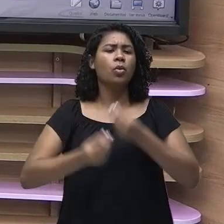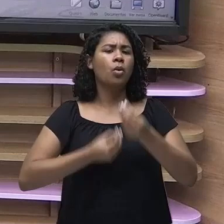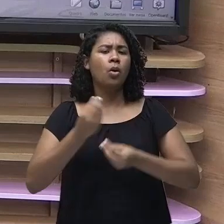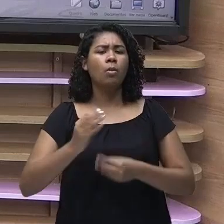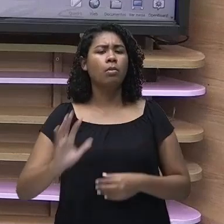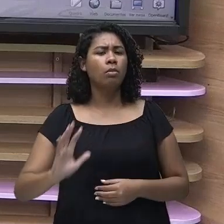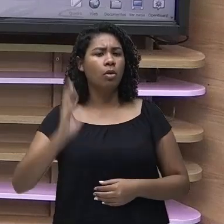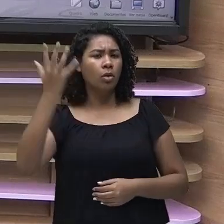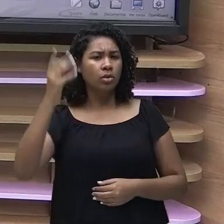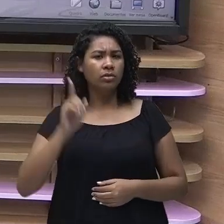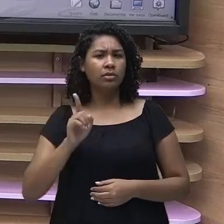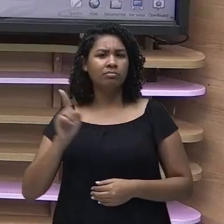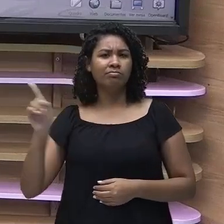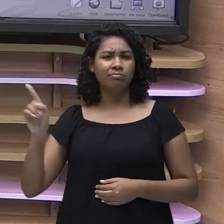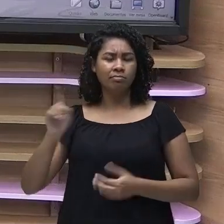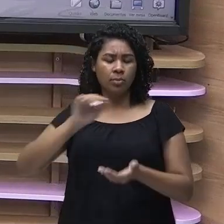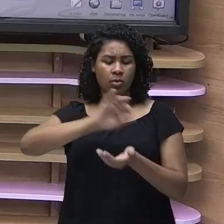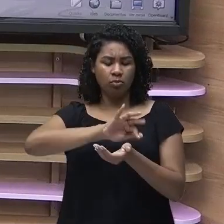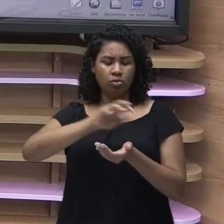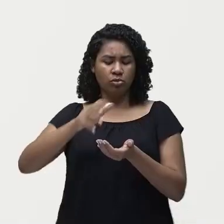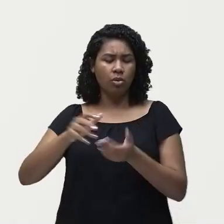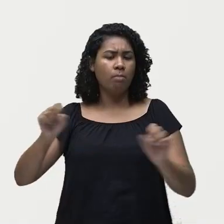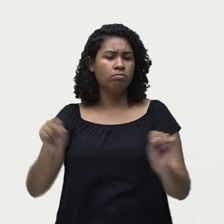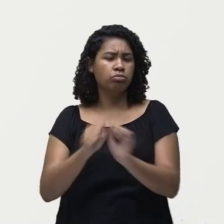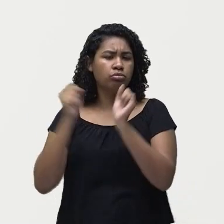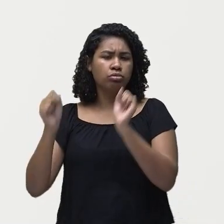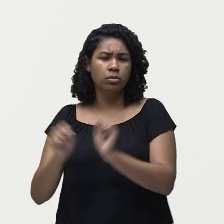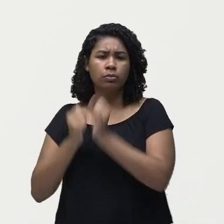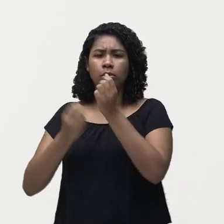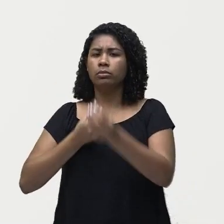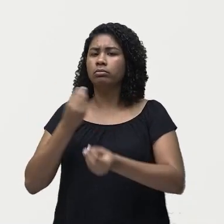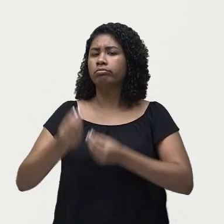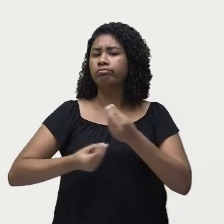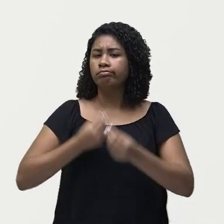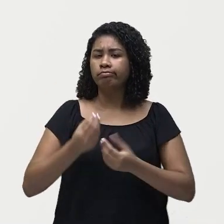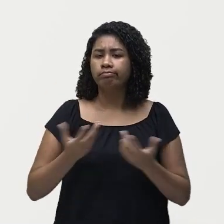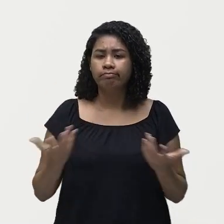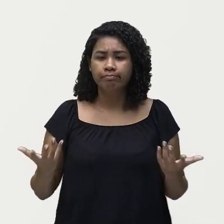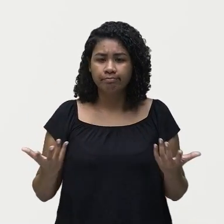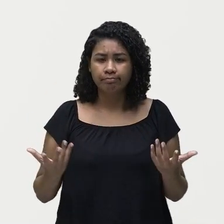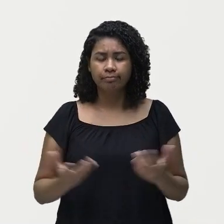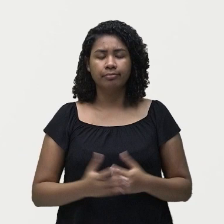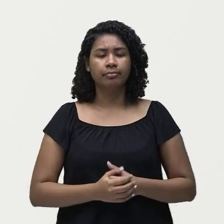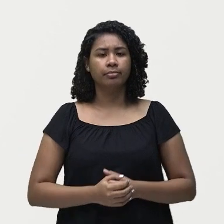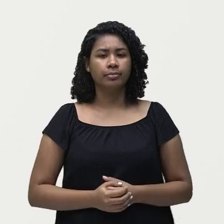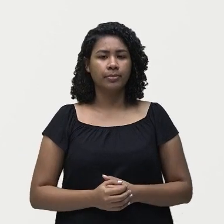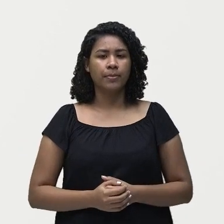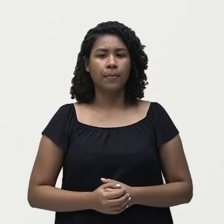essa destruição da camada de ozônio. Olha só.